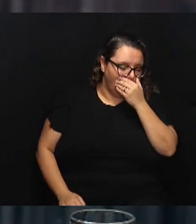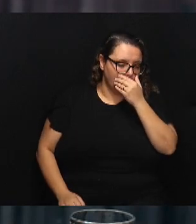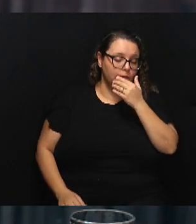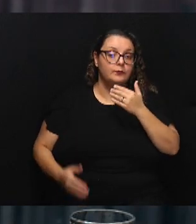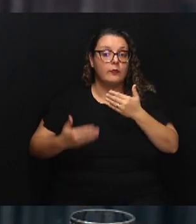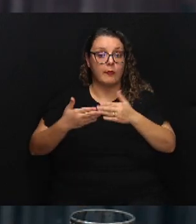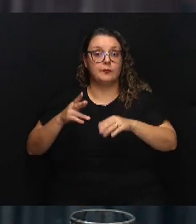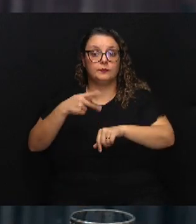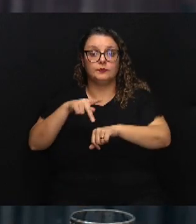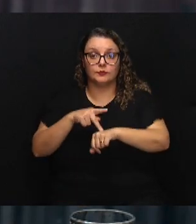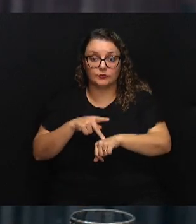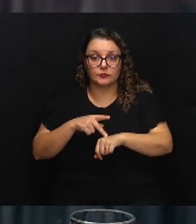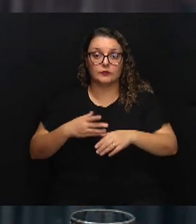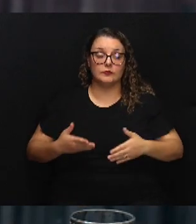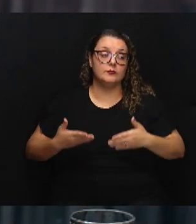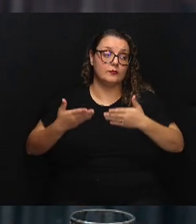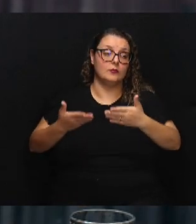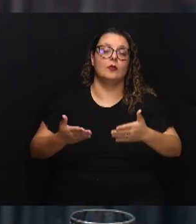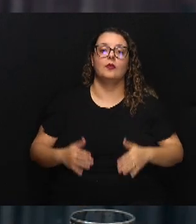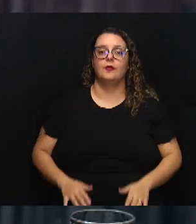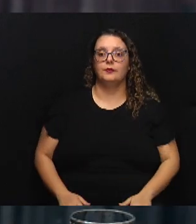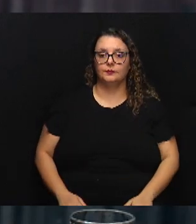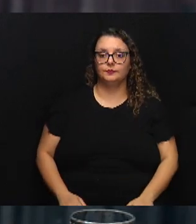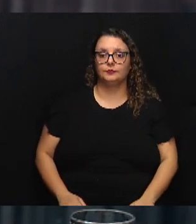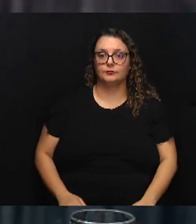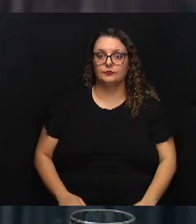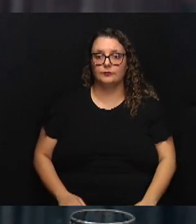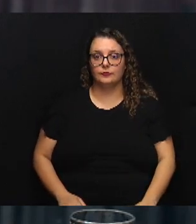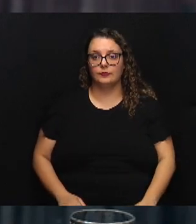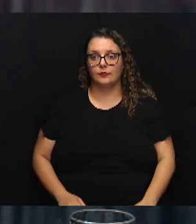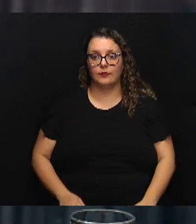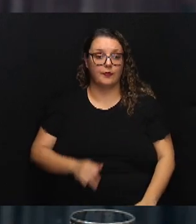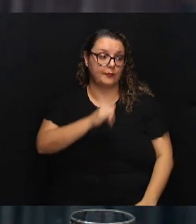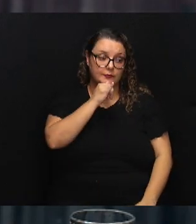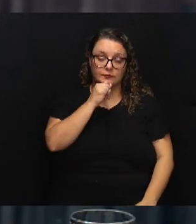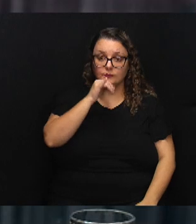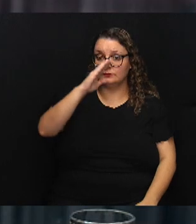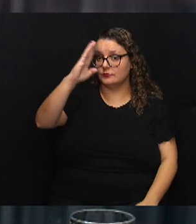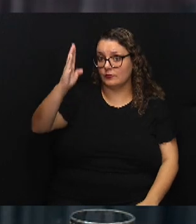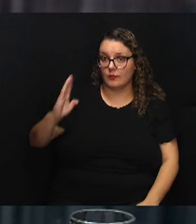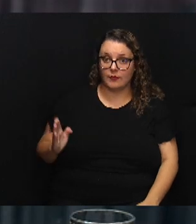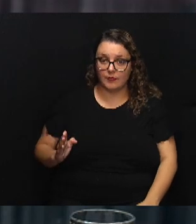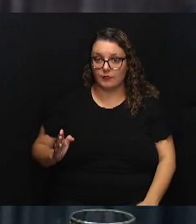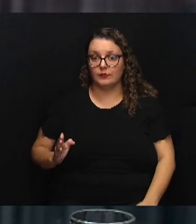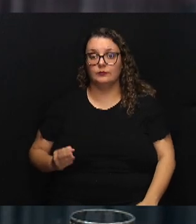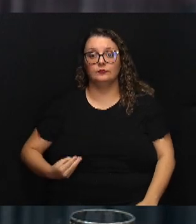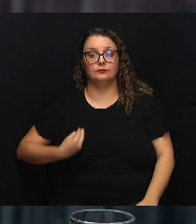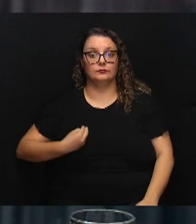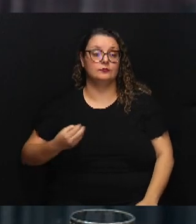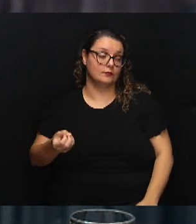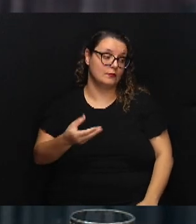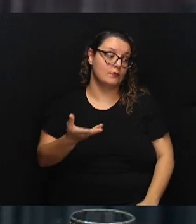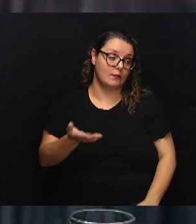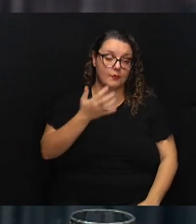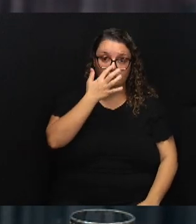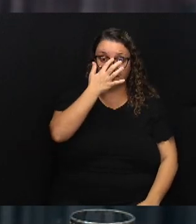países têm oferecido, né, para outros, por exemplo, como o Brasil, para realmente viver o novo, né? A gente sabe hoje que